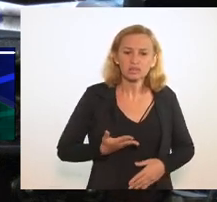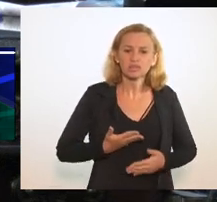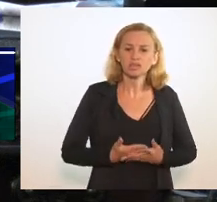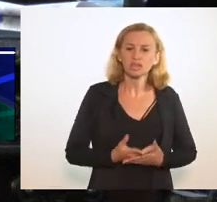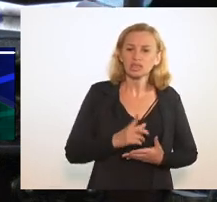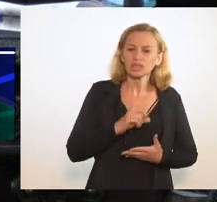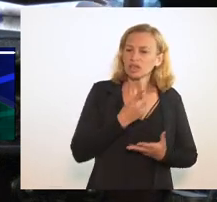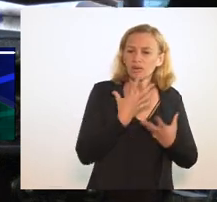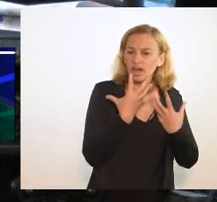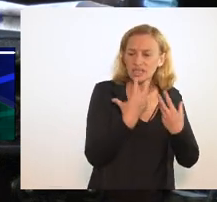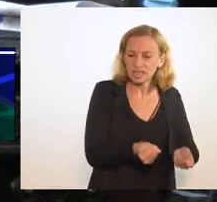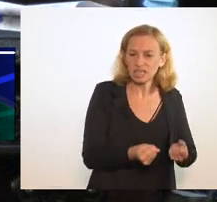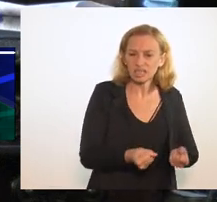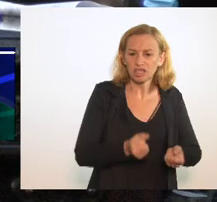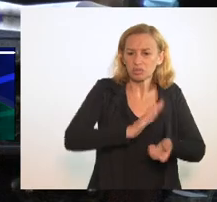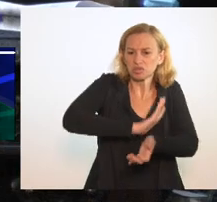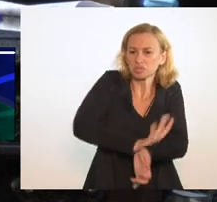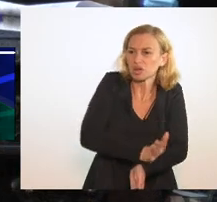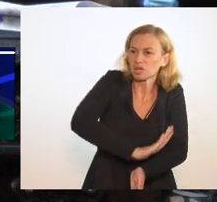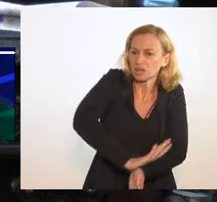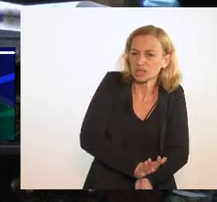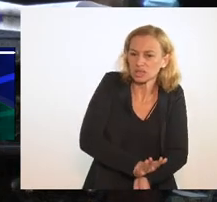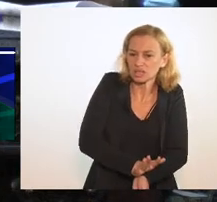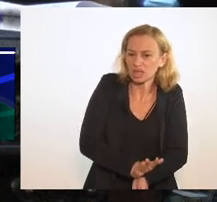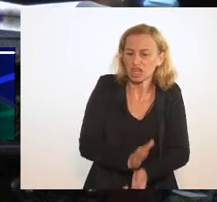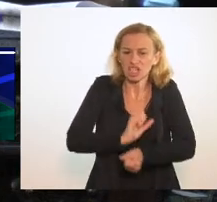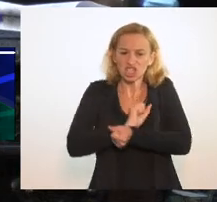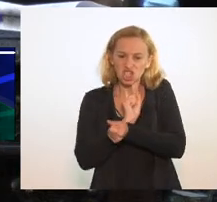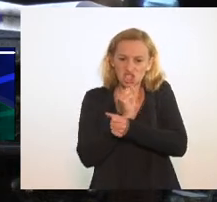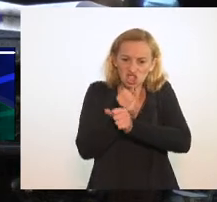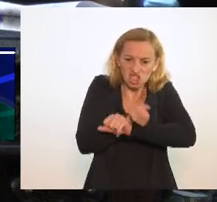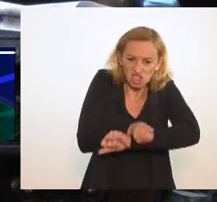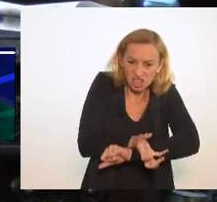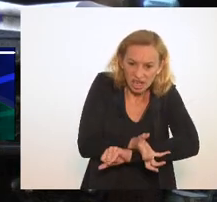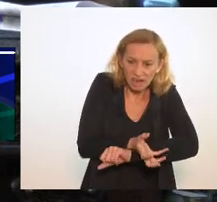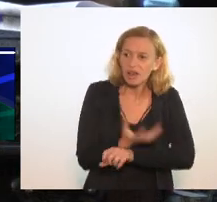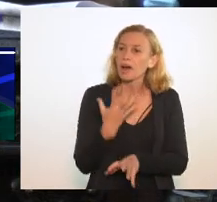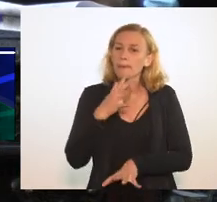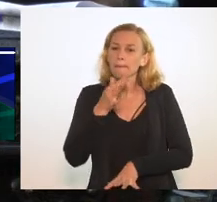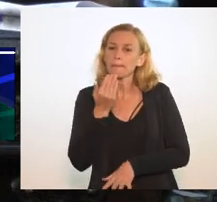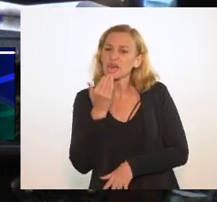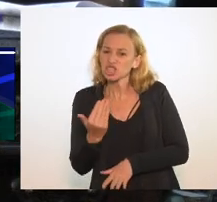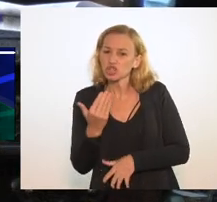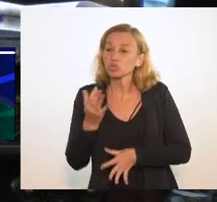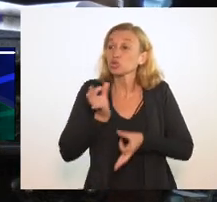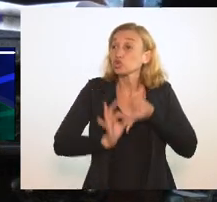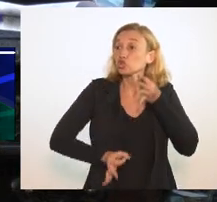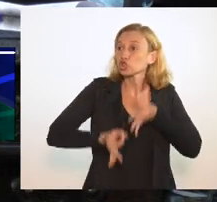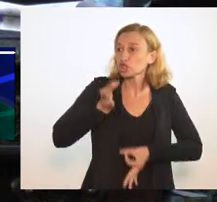Repudiamos essa lógica racista e escravocrata. Pedimos justiça.